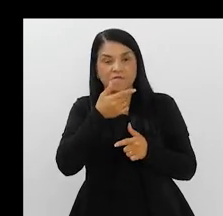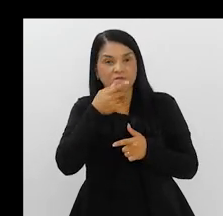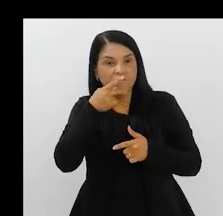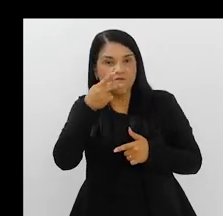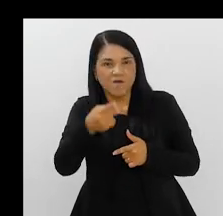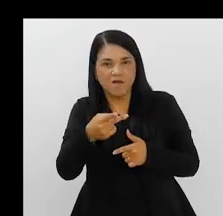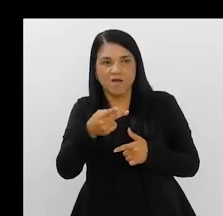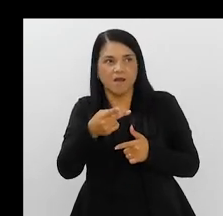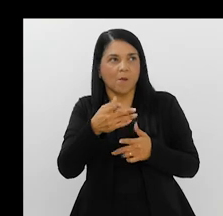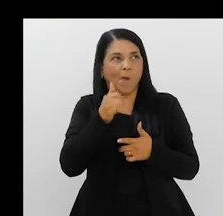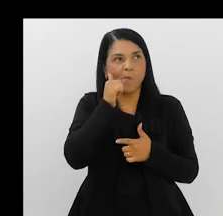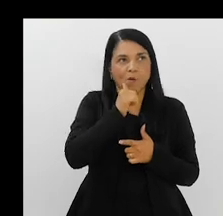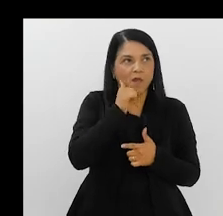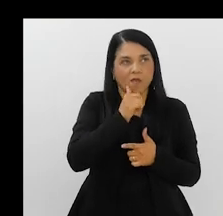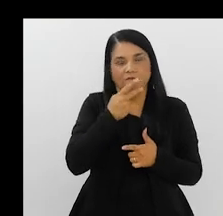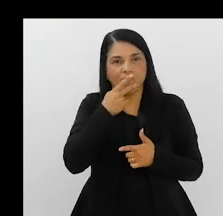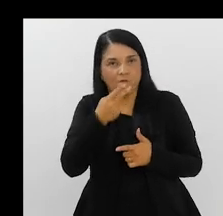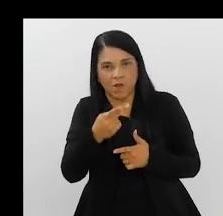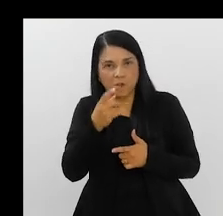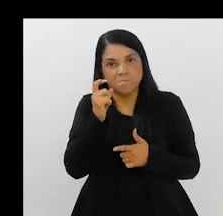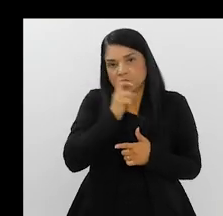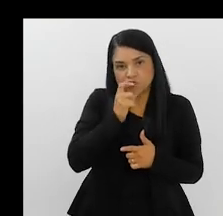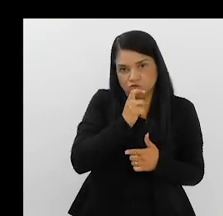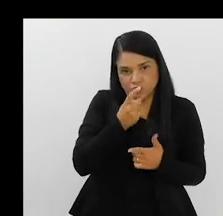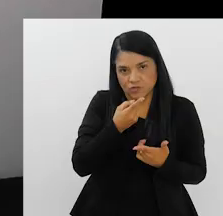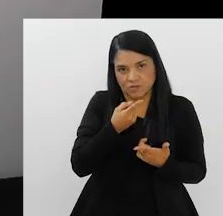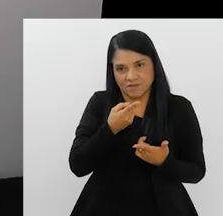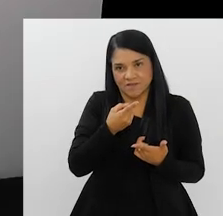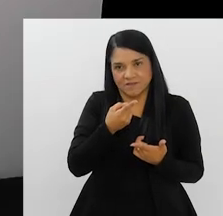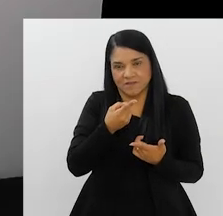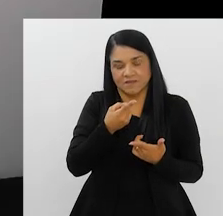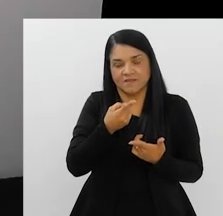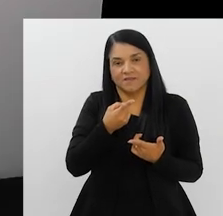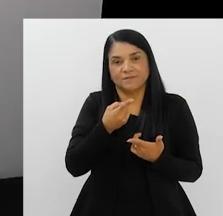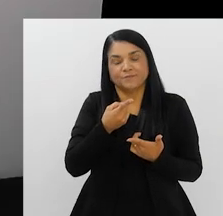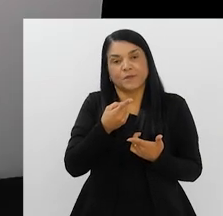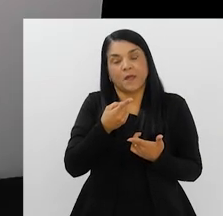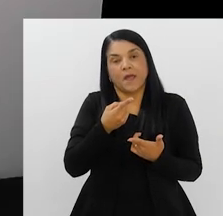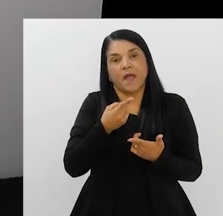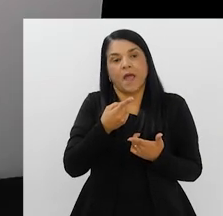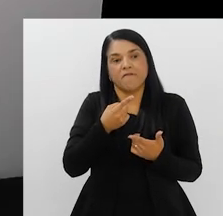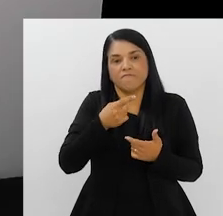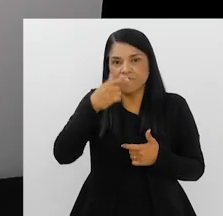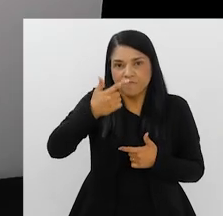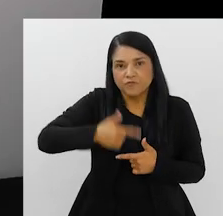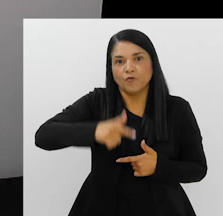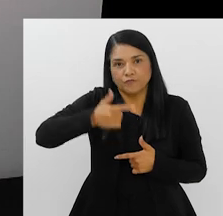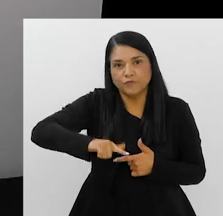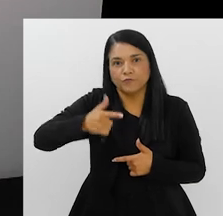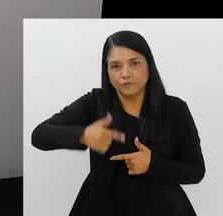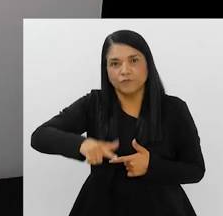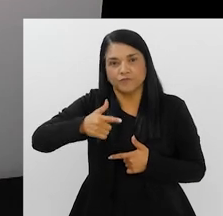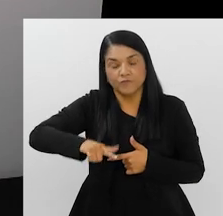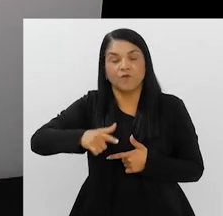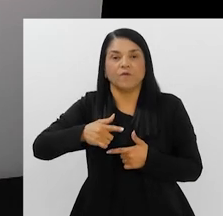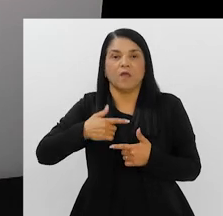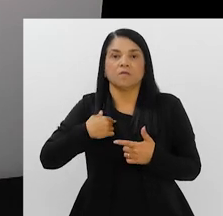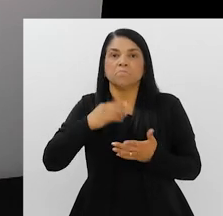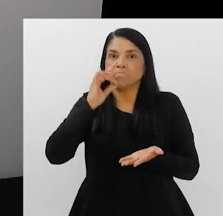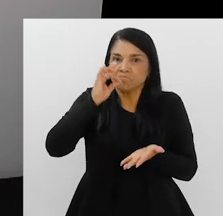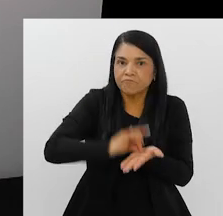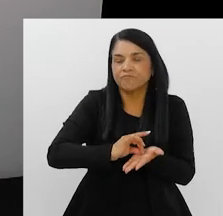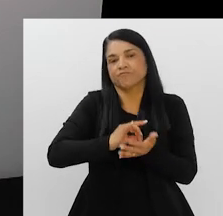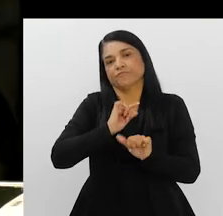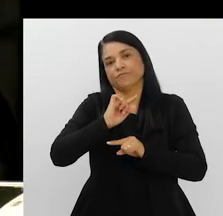vezes uma mentira, besteira, virou a verdade. Né? Ela acaba se tornando verdade. Né?